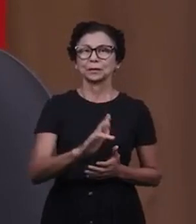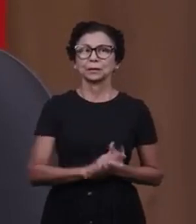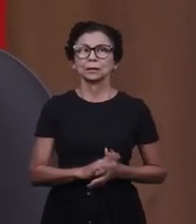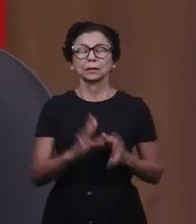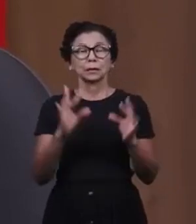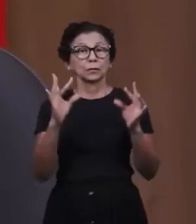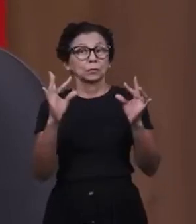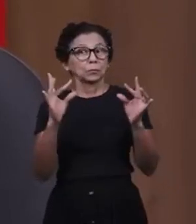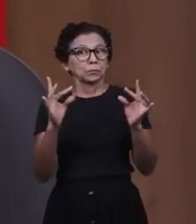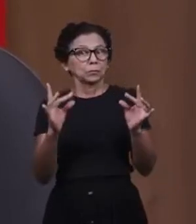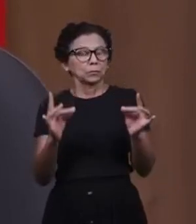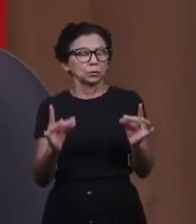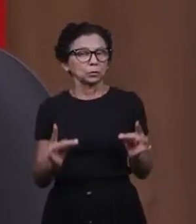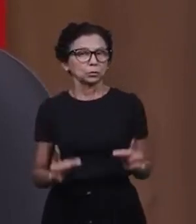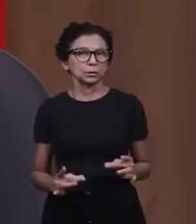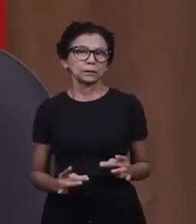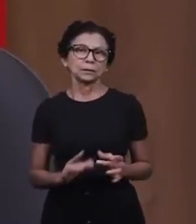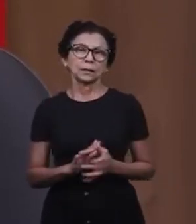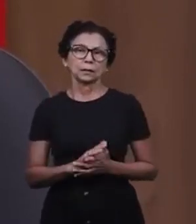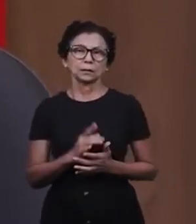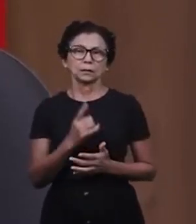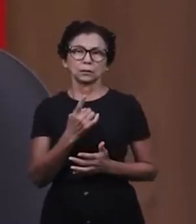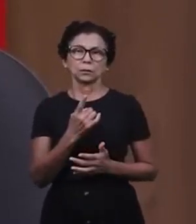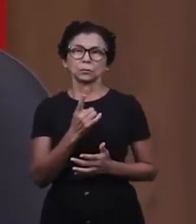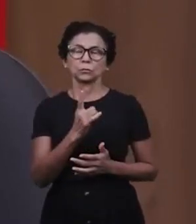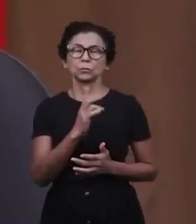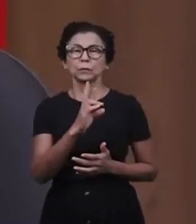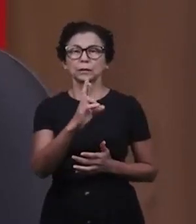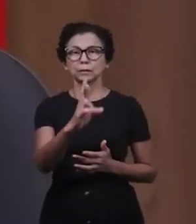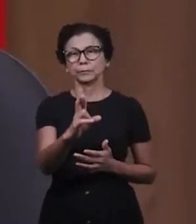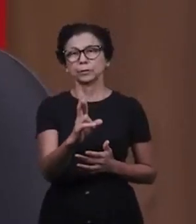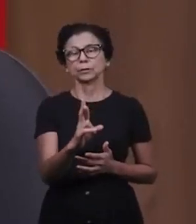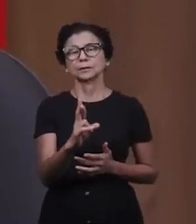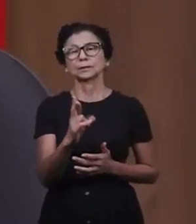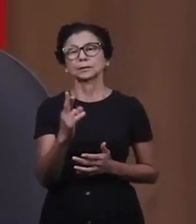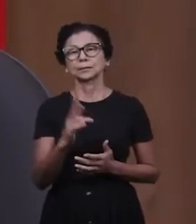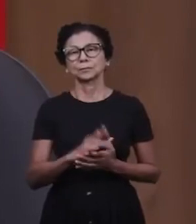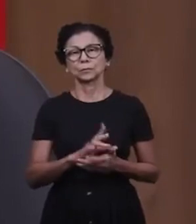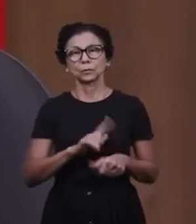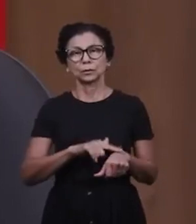para você falar em uma resposta só, para não ficar muito cansativo.